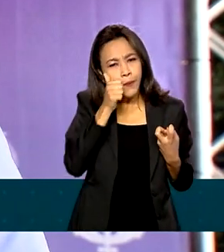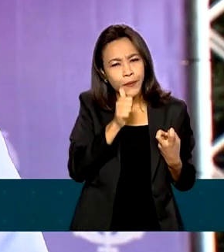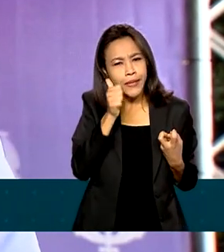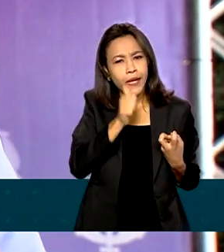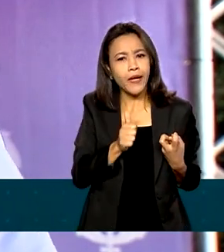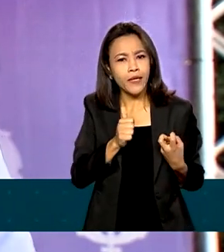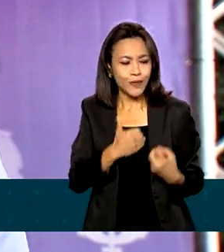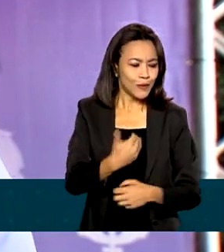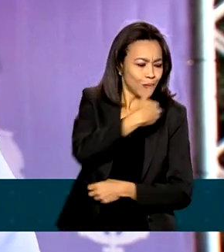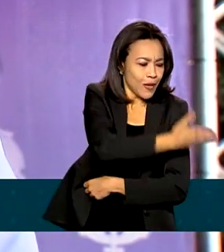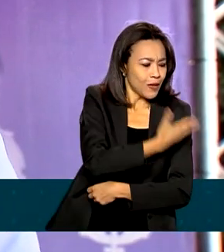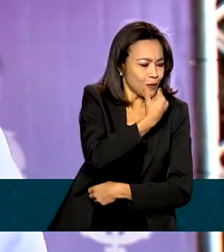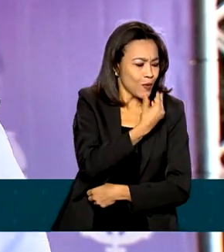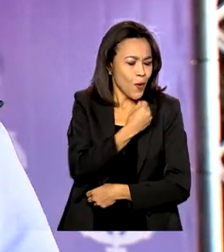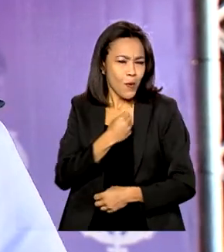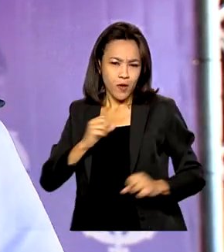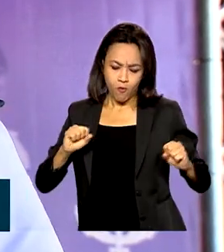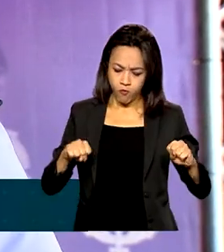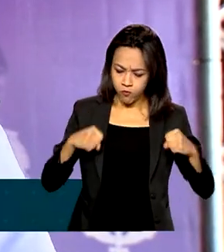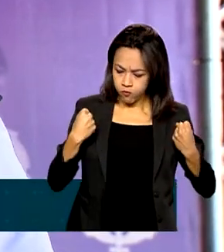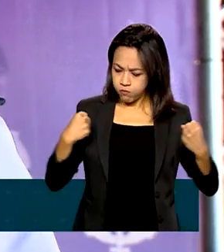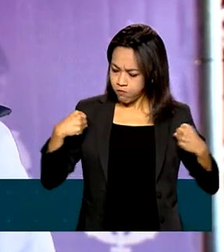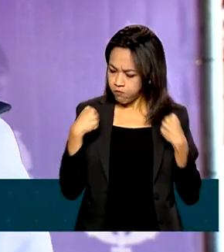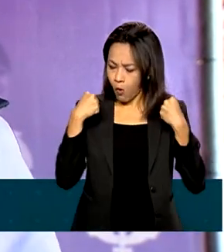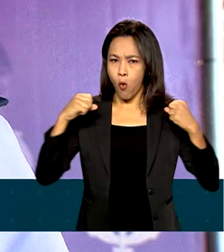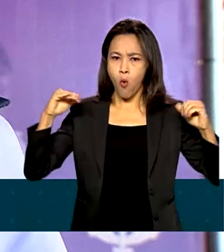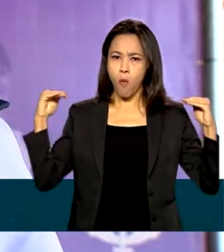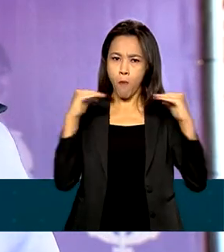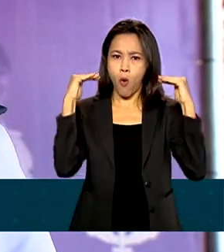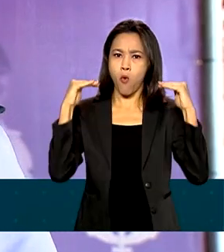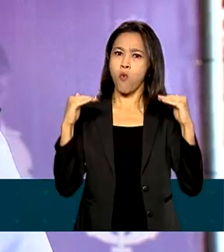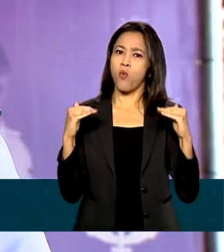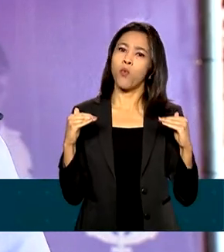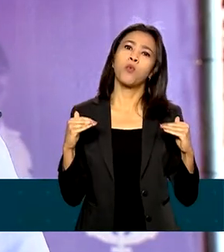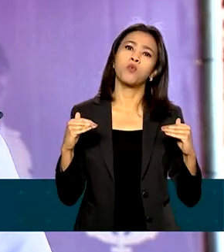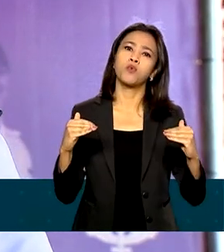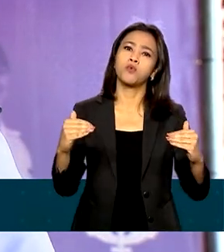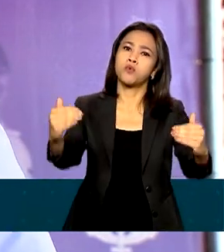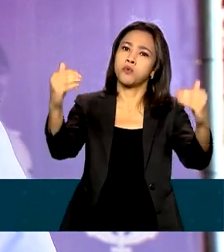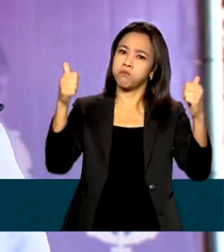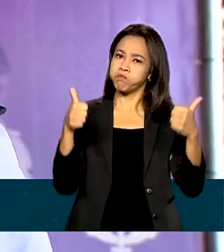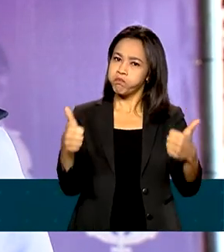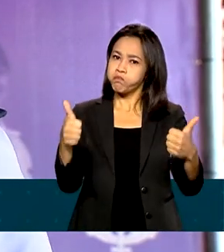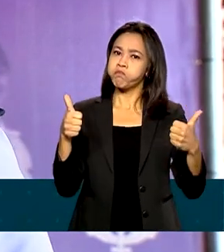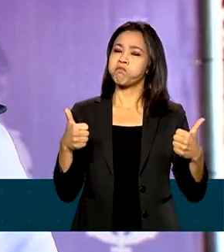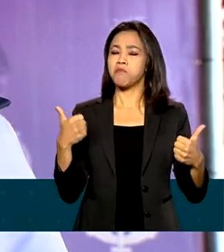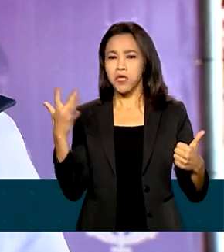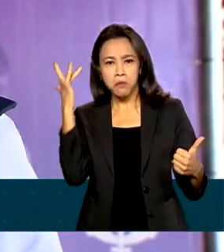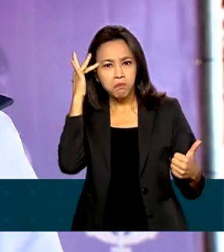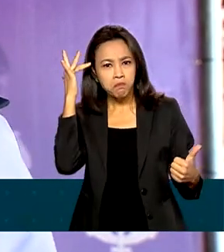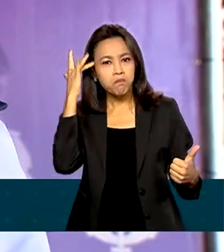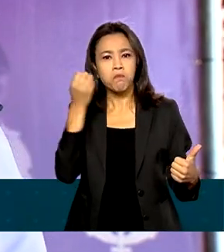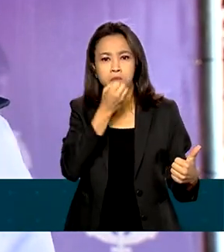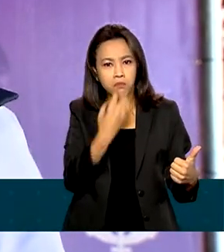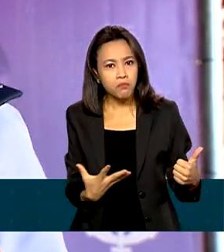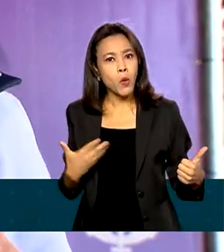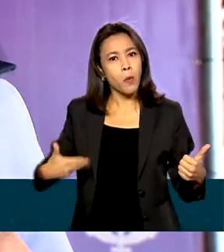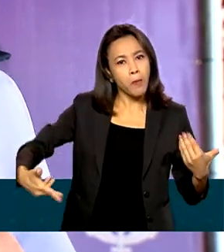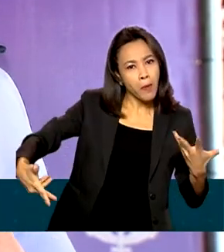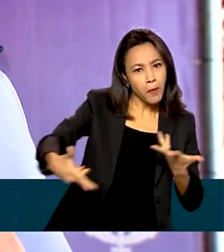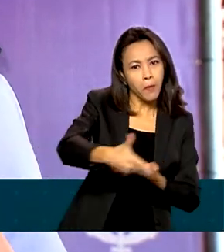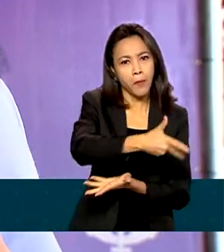ombreada com o homem, amplia a capacidade da força, torna a força muito mais resiliente, moderna,